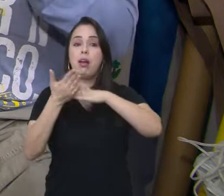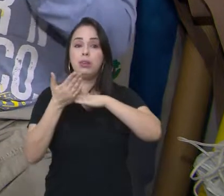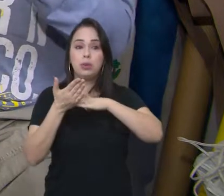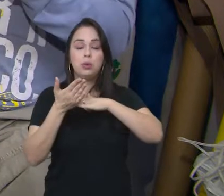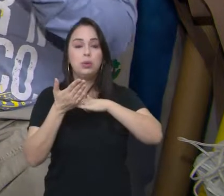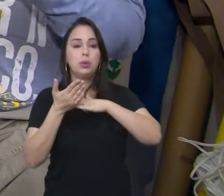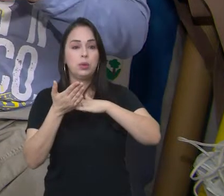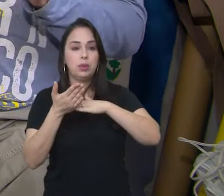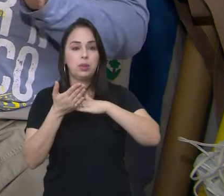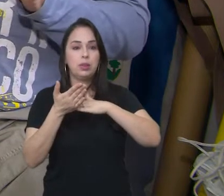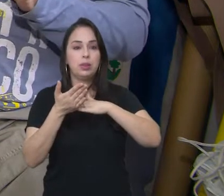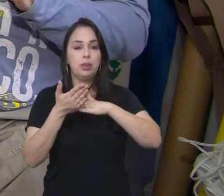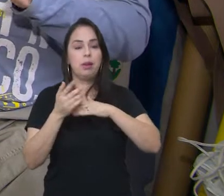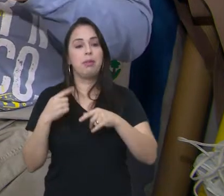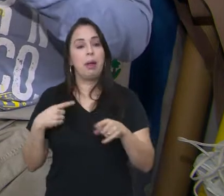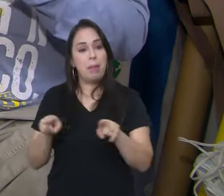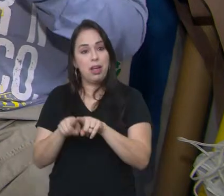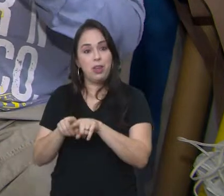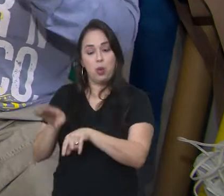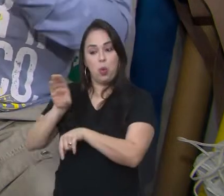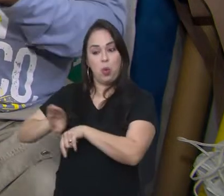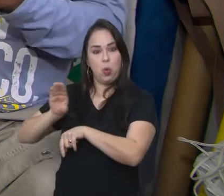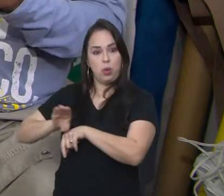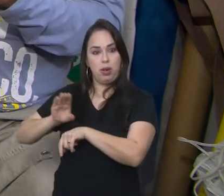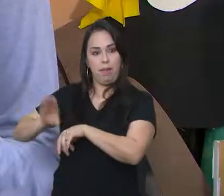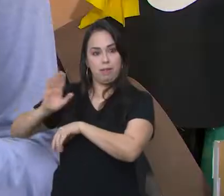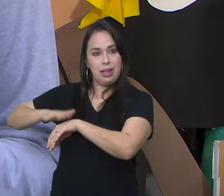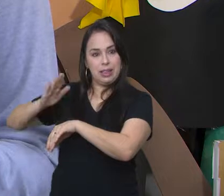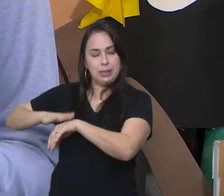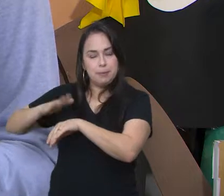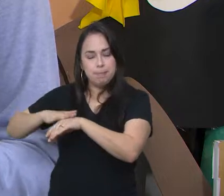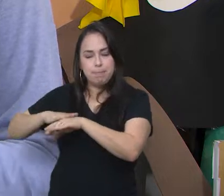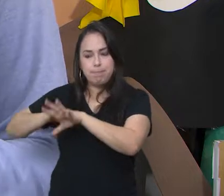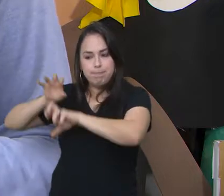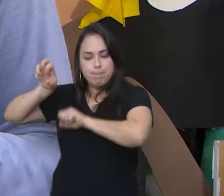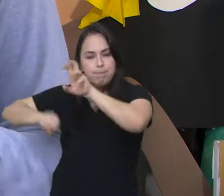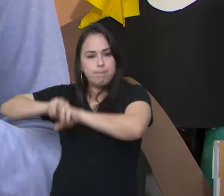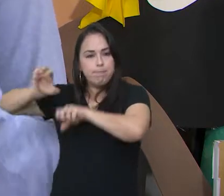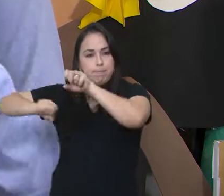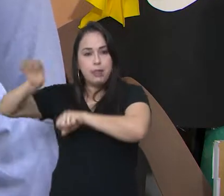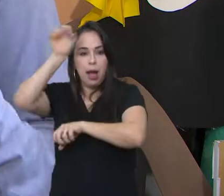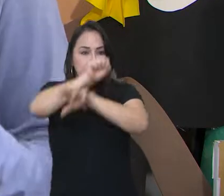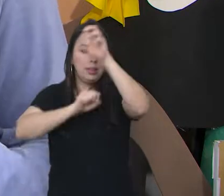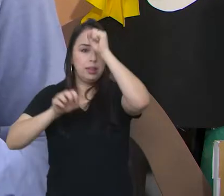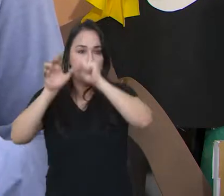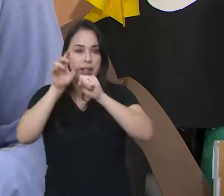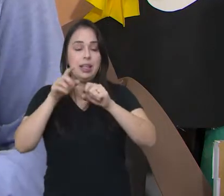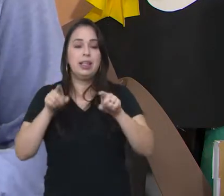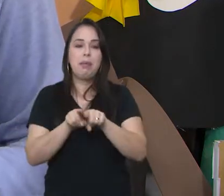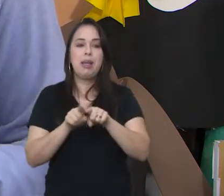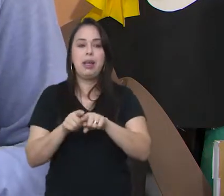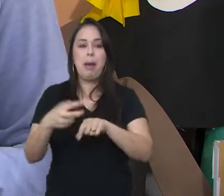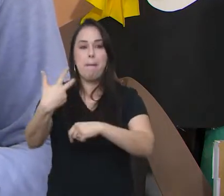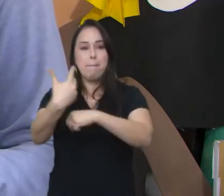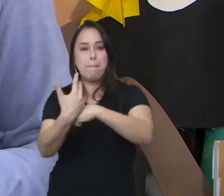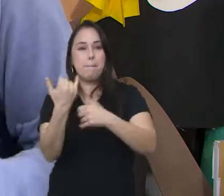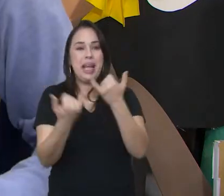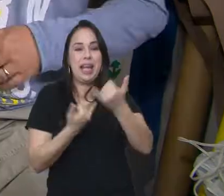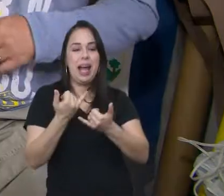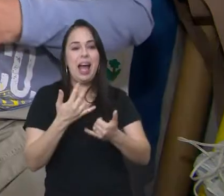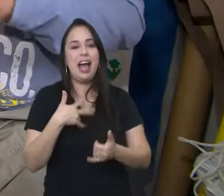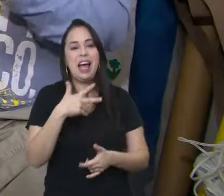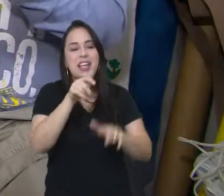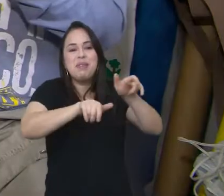bastante com alguns cursos que eu fiz. E aí a gente vai aproximando da criança. E brincar com a câmera, né? Tem muita gente que tem medo,